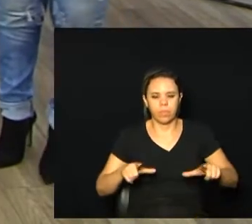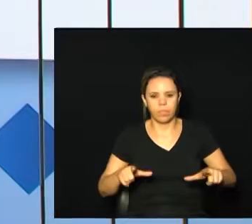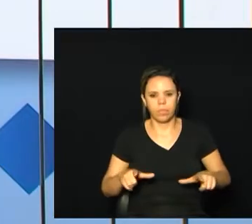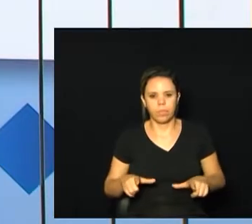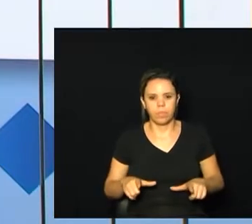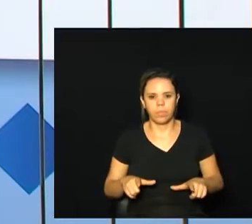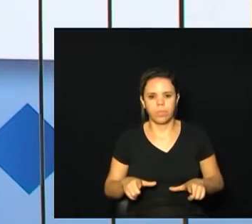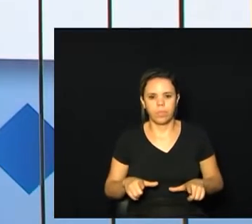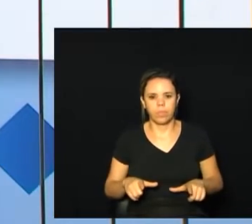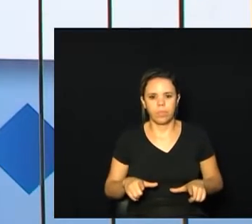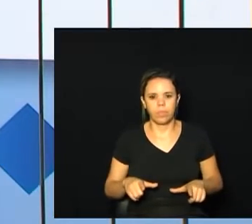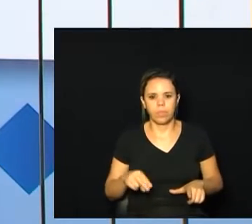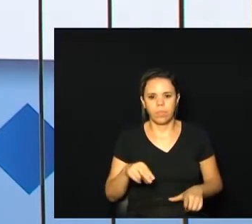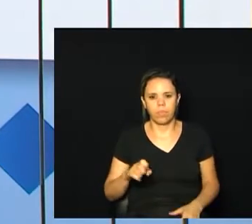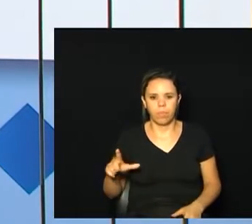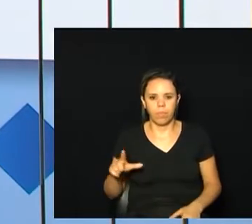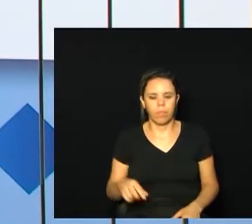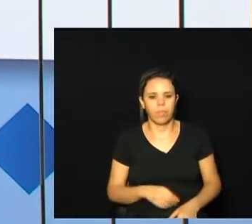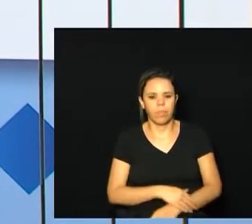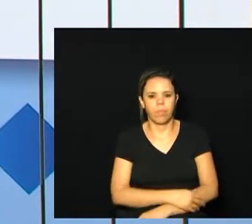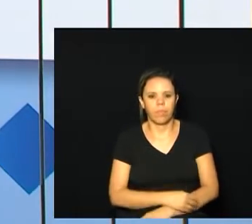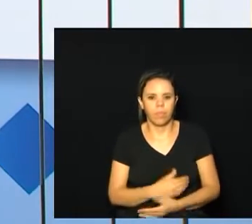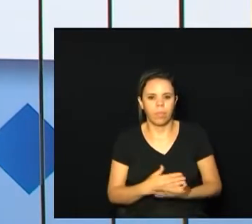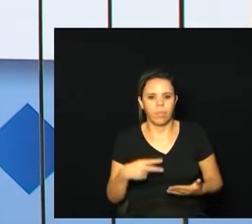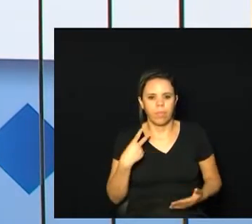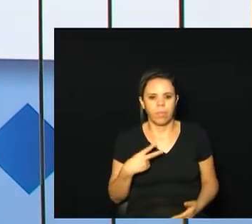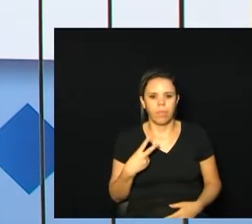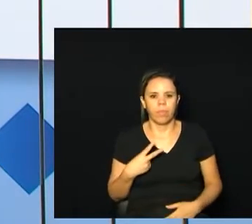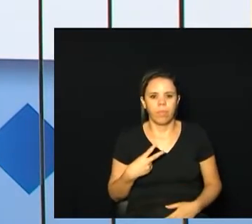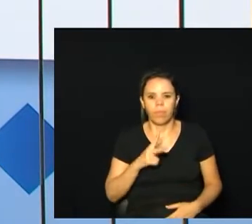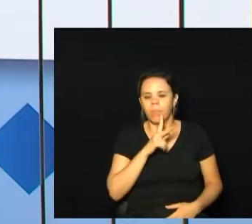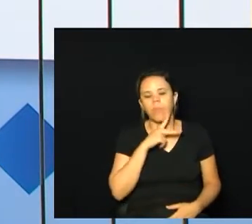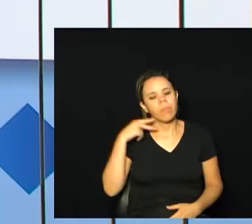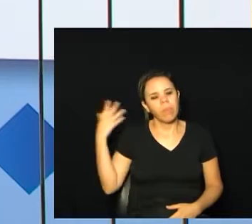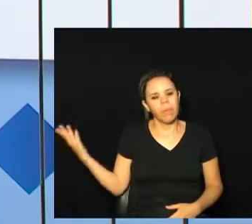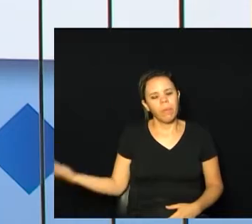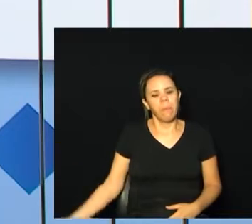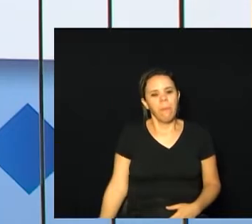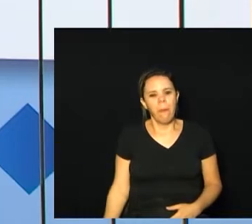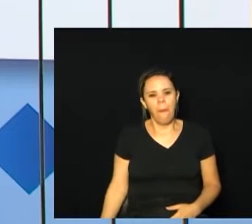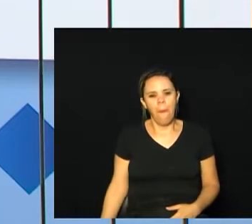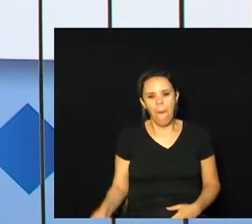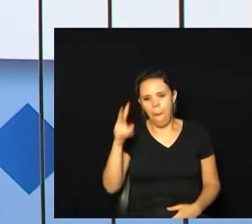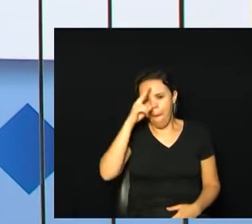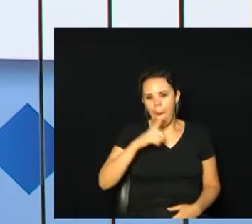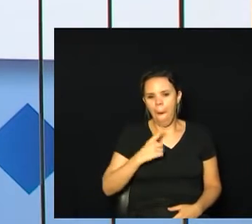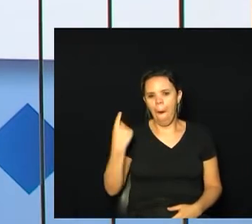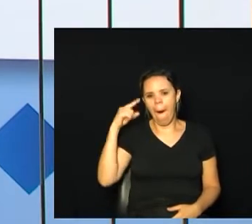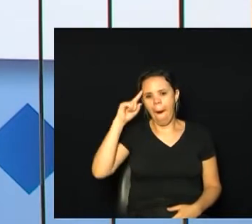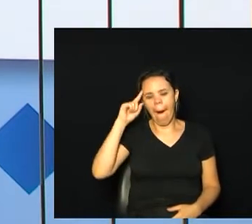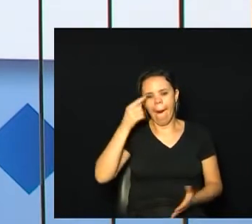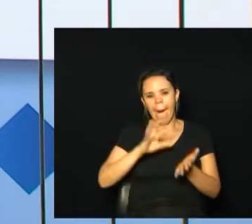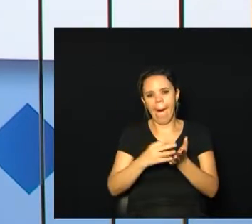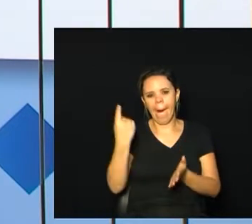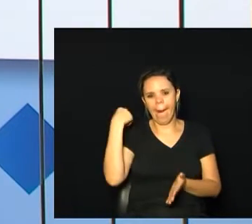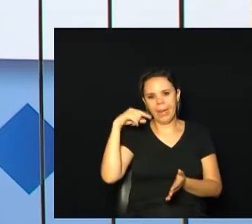do diploma Noel Rosa por iniciativa do vereador Permínio Monteiro. A gente lembra que a gente teve aí o dia do samba no